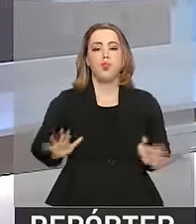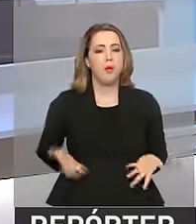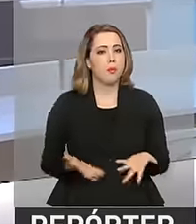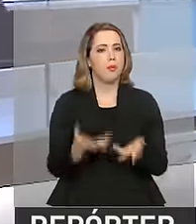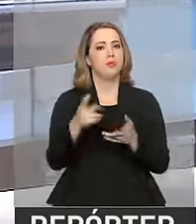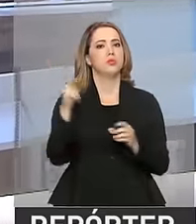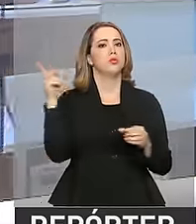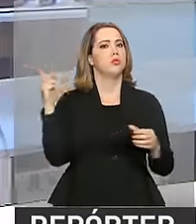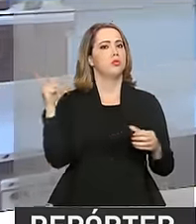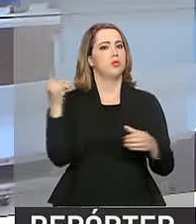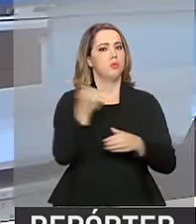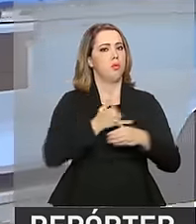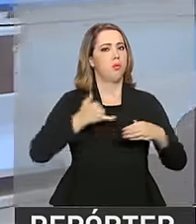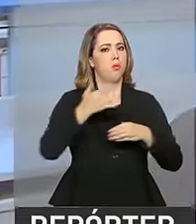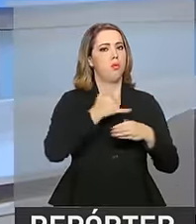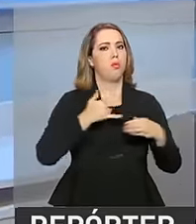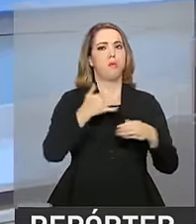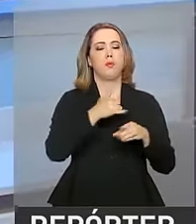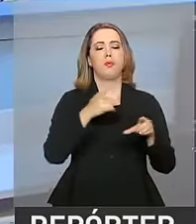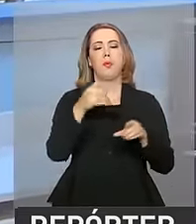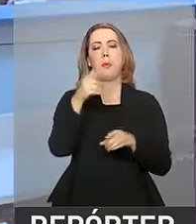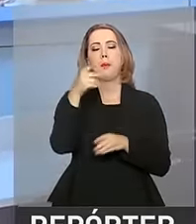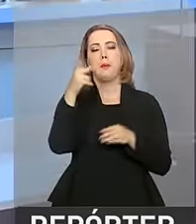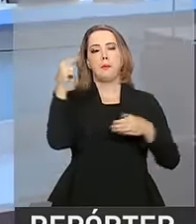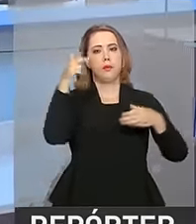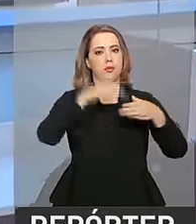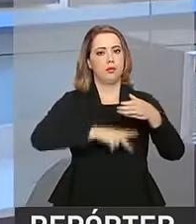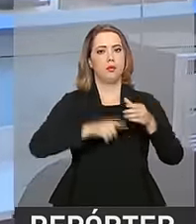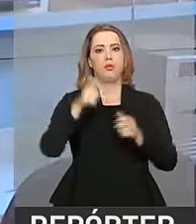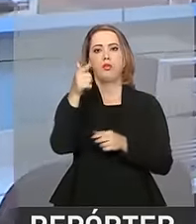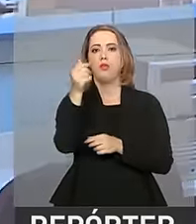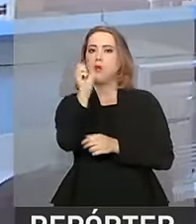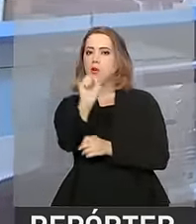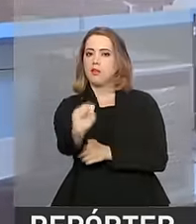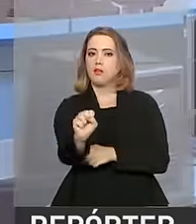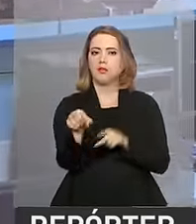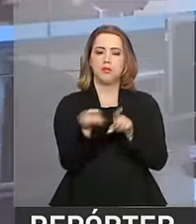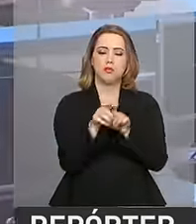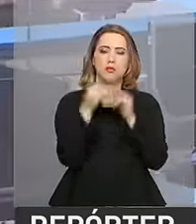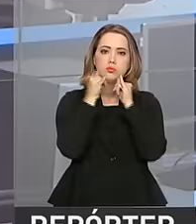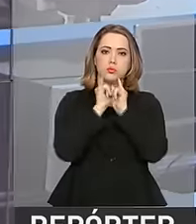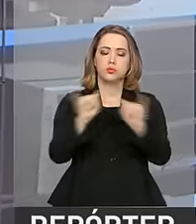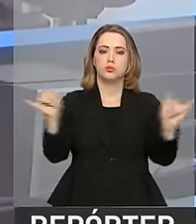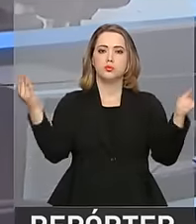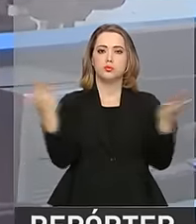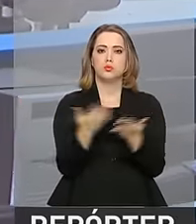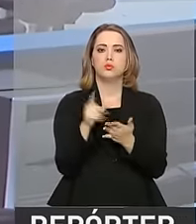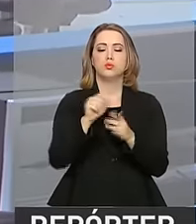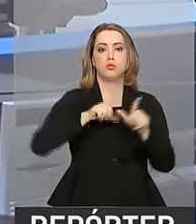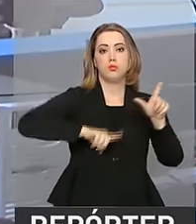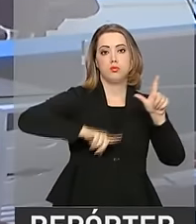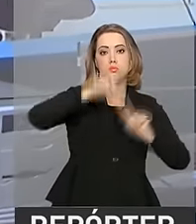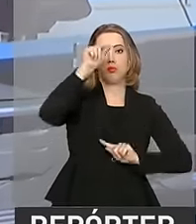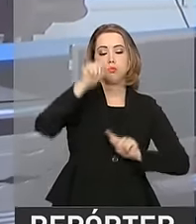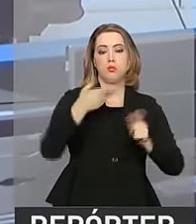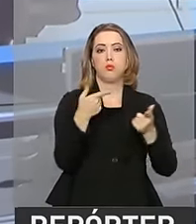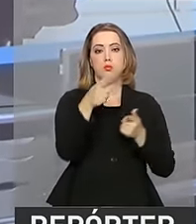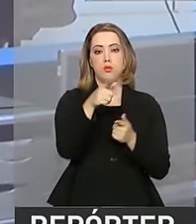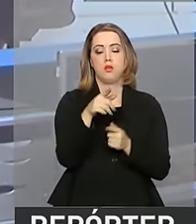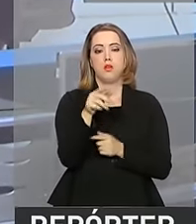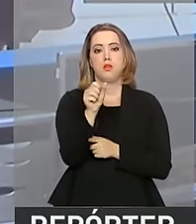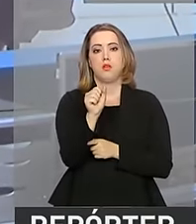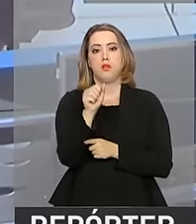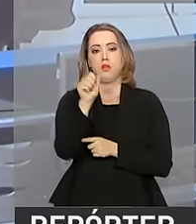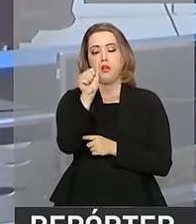Brasil bate recorde pelo terceiro mês consecutivo os dados foram divulgados nesta segunda-feira pela Agência Nacional do petróleo gás natural